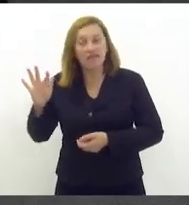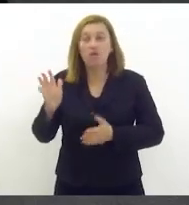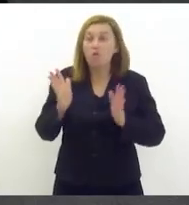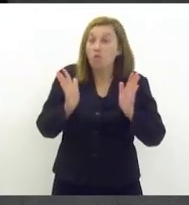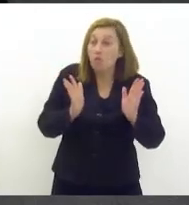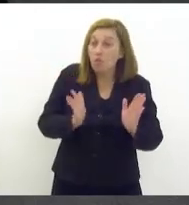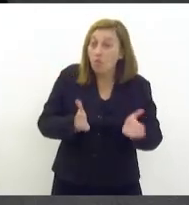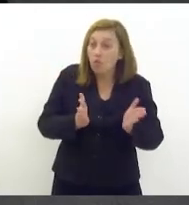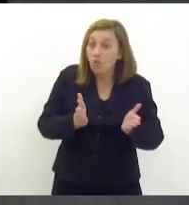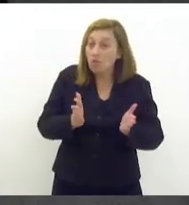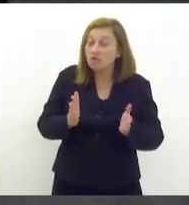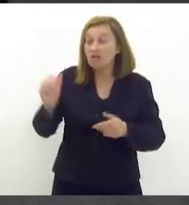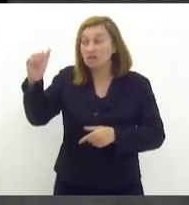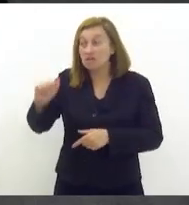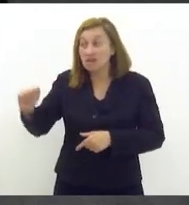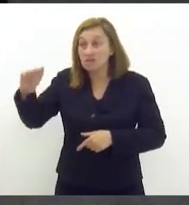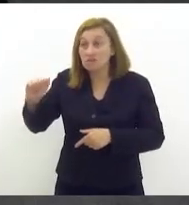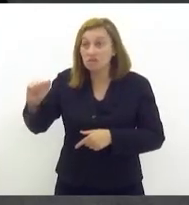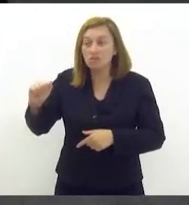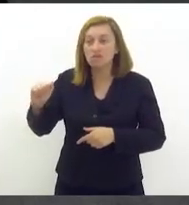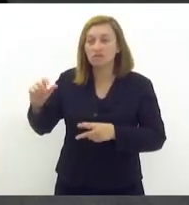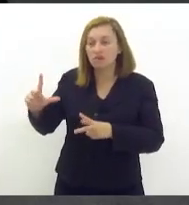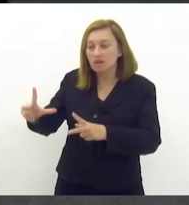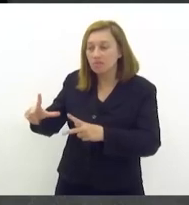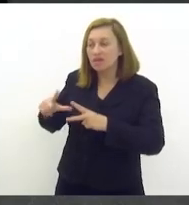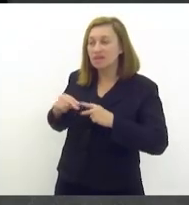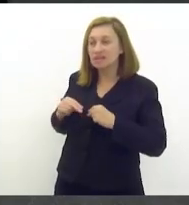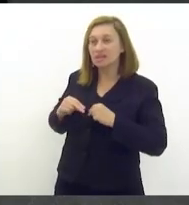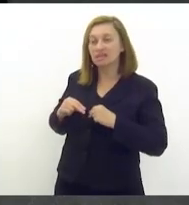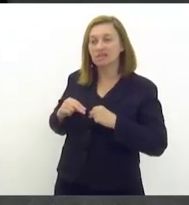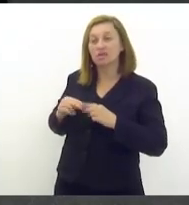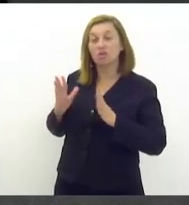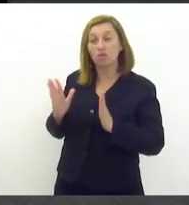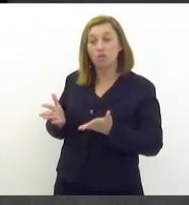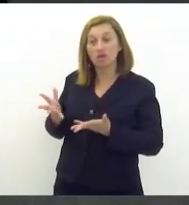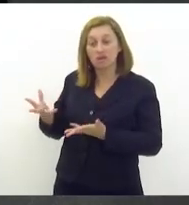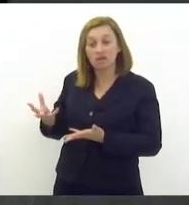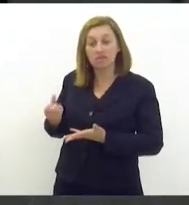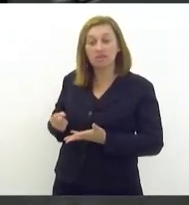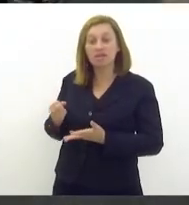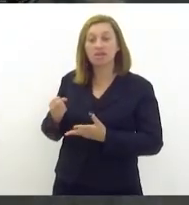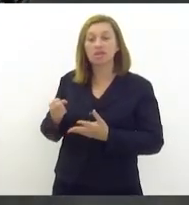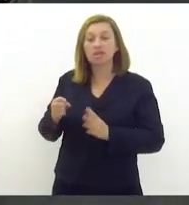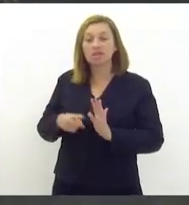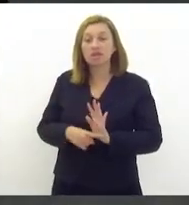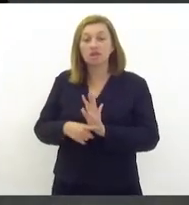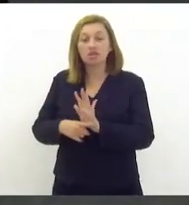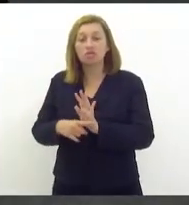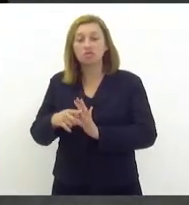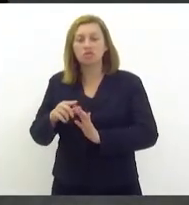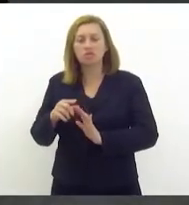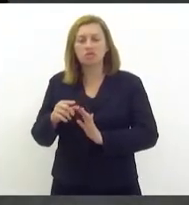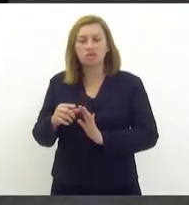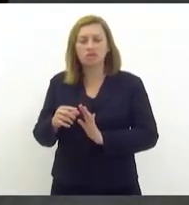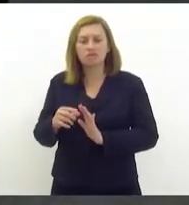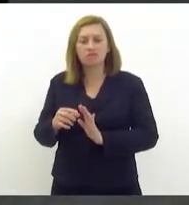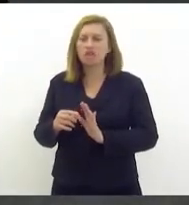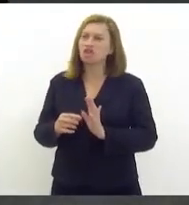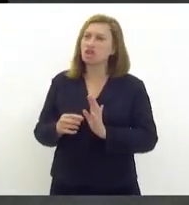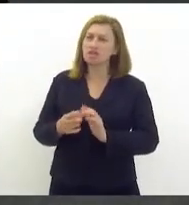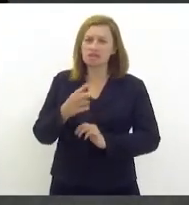extremamente beneficiadas com este benefício fiscal portanto fico muito feliz em saber que esta população